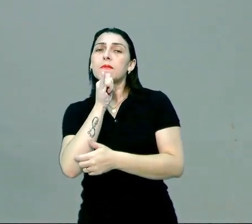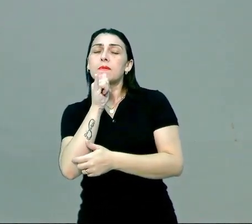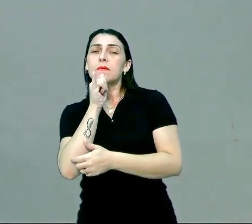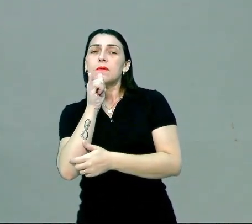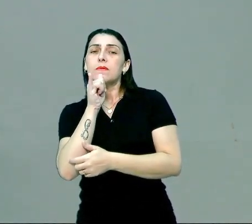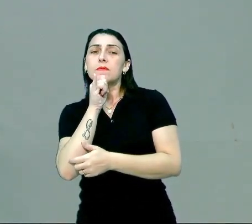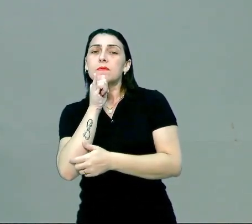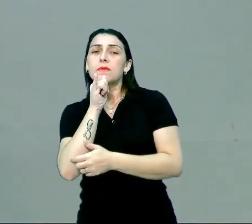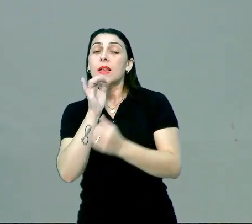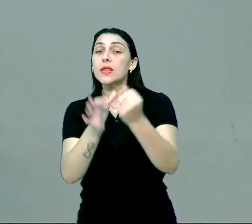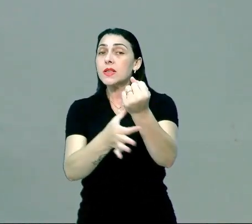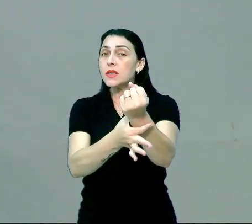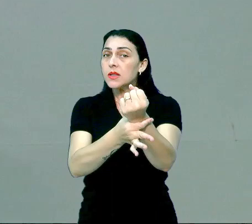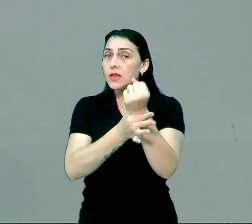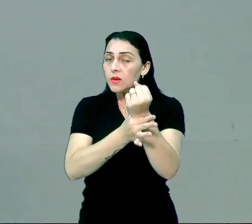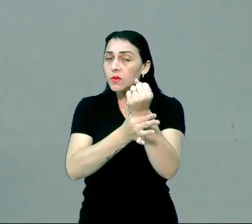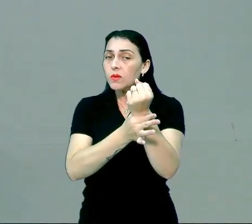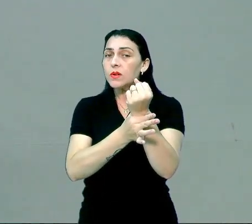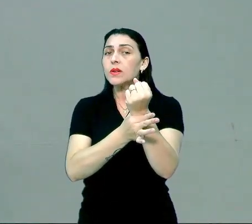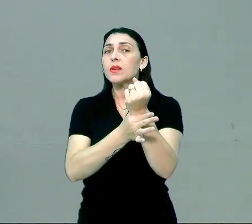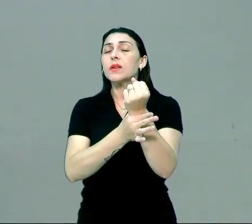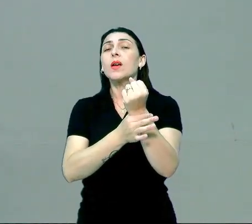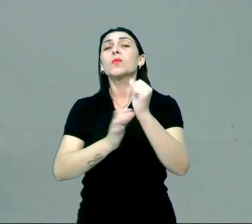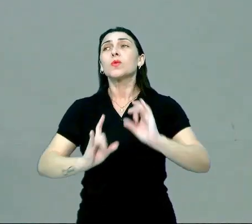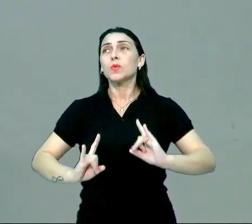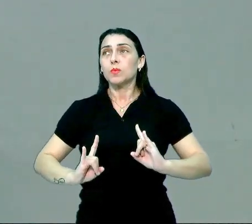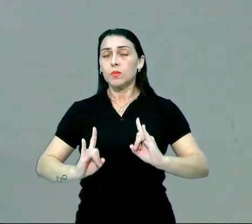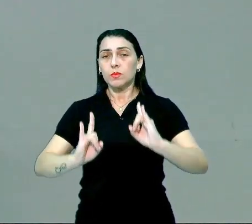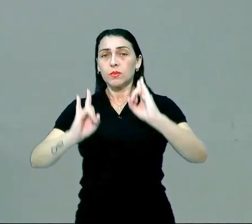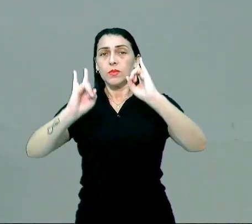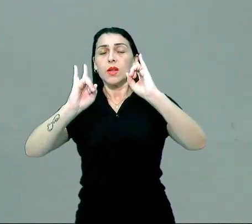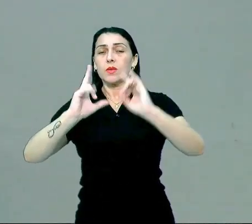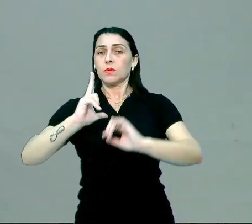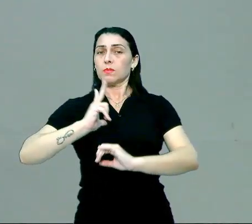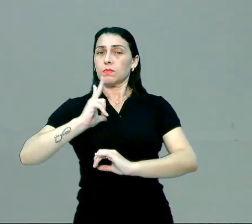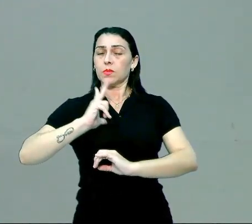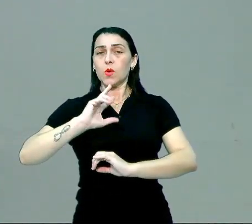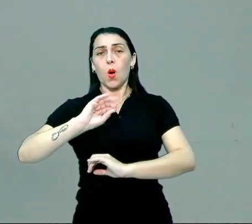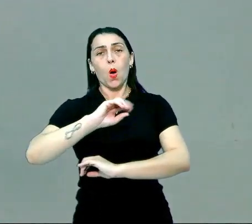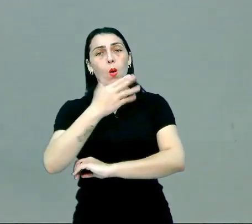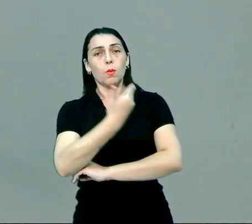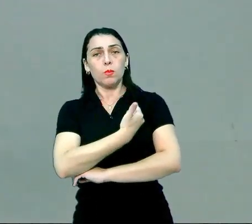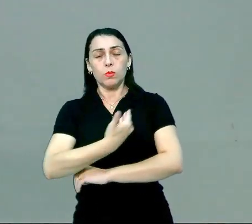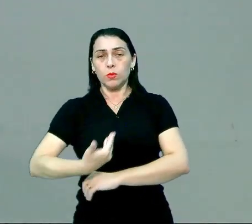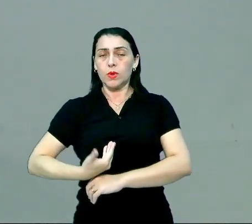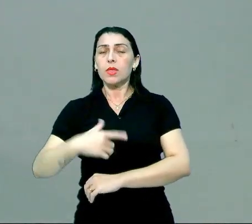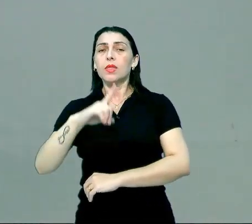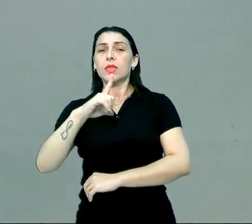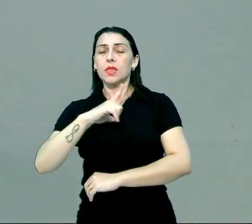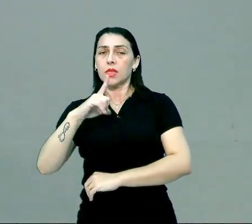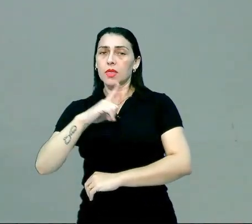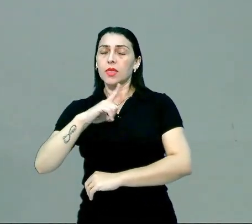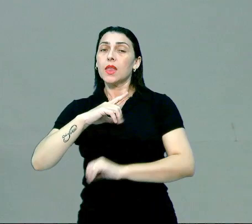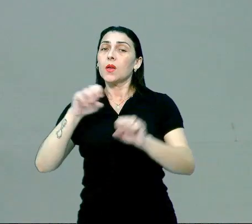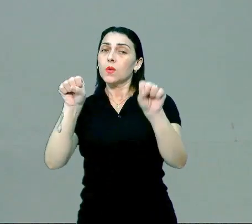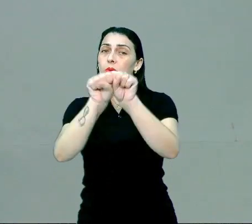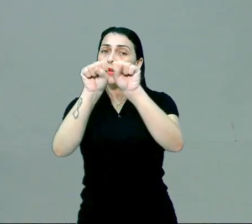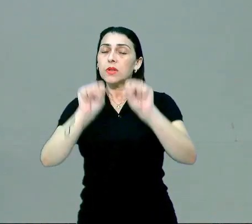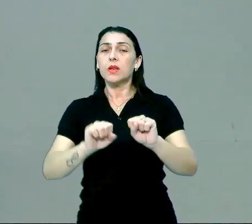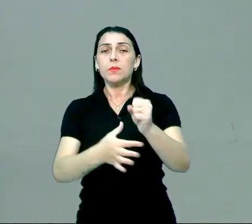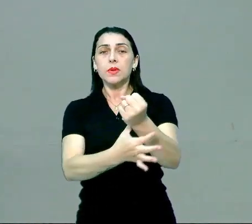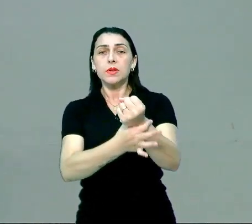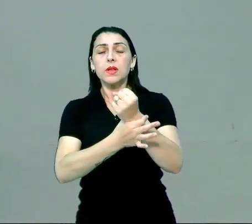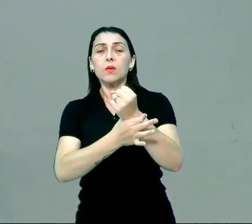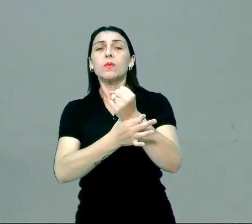exemplo, segurança. Muitos prédios, privados ou públicos, existe um sistema de